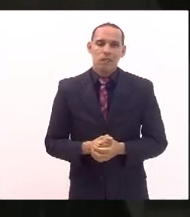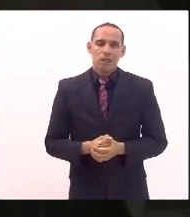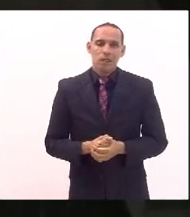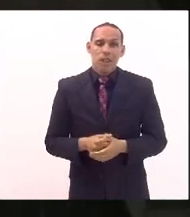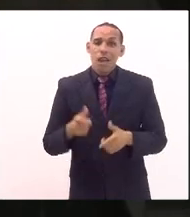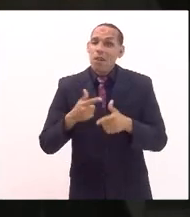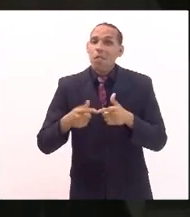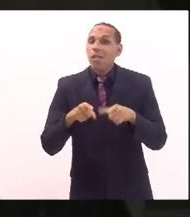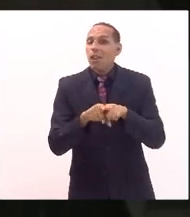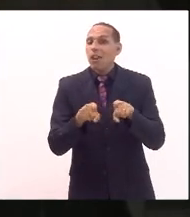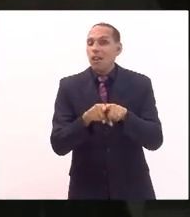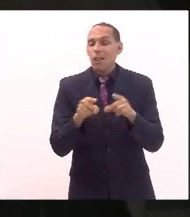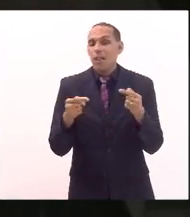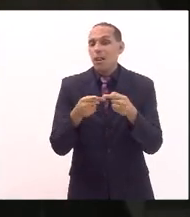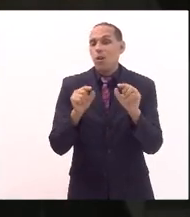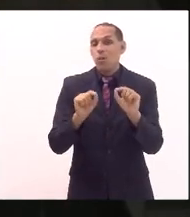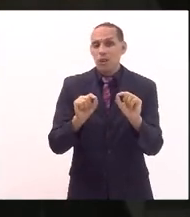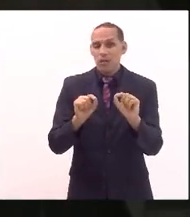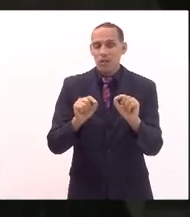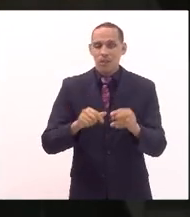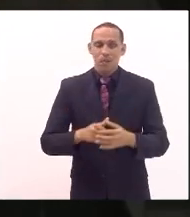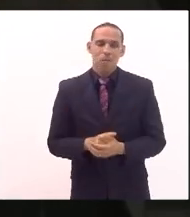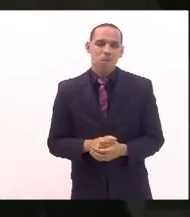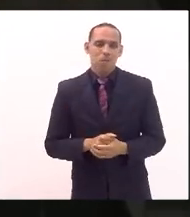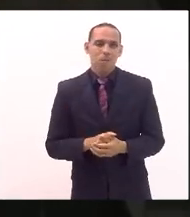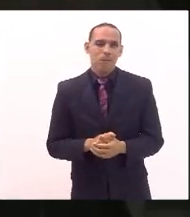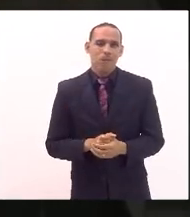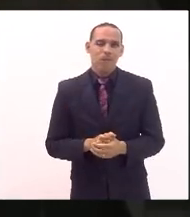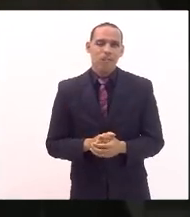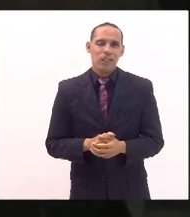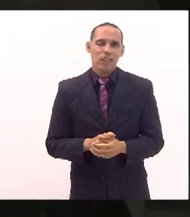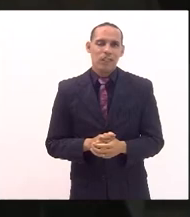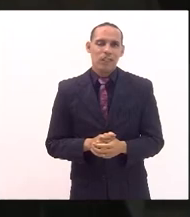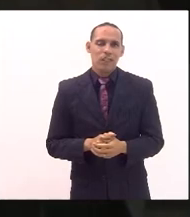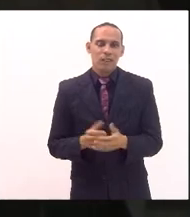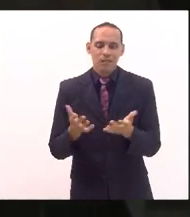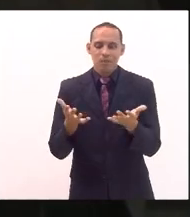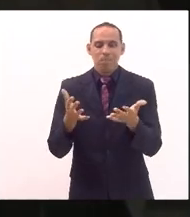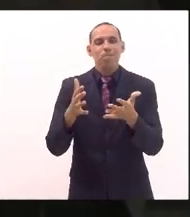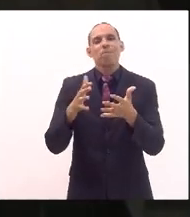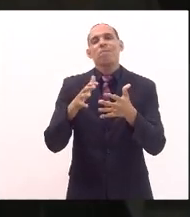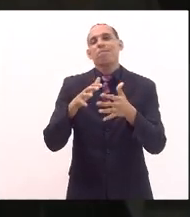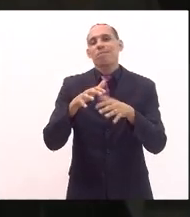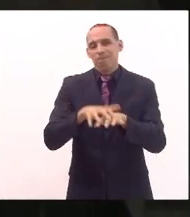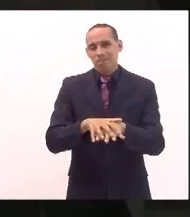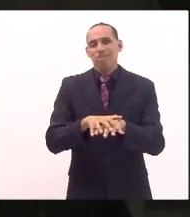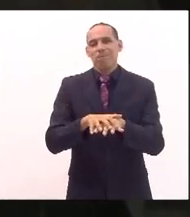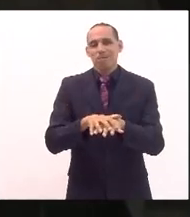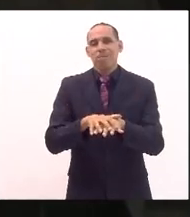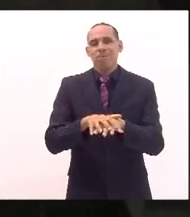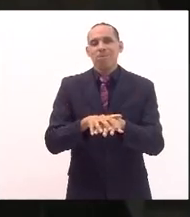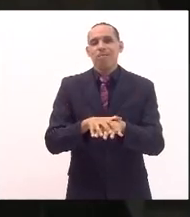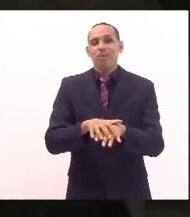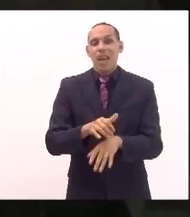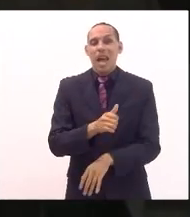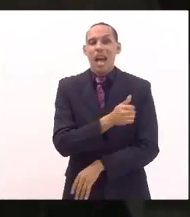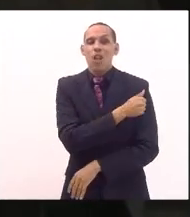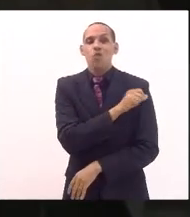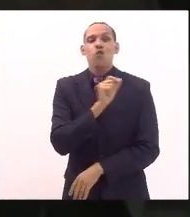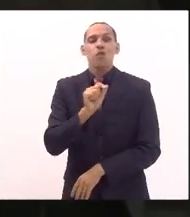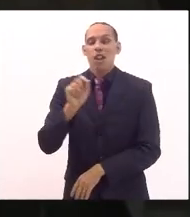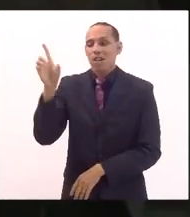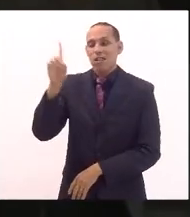há problemas também relacionados à questão da inclusão e já alunos com